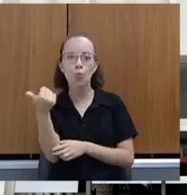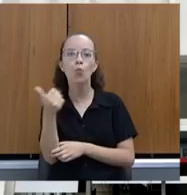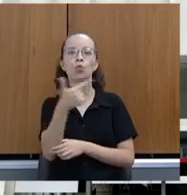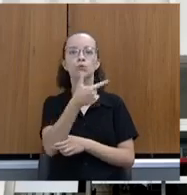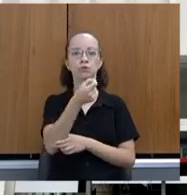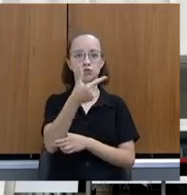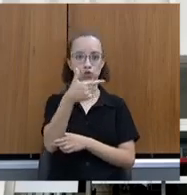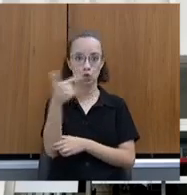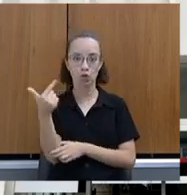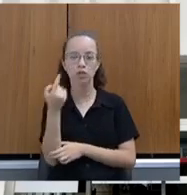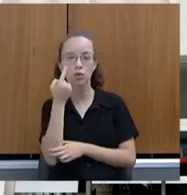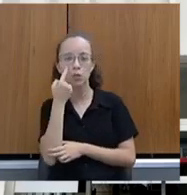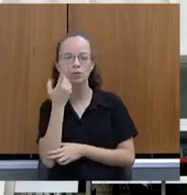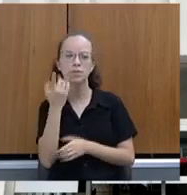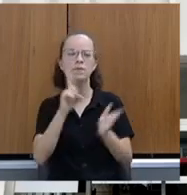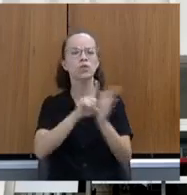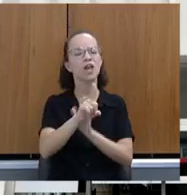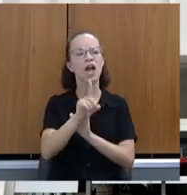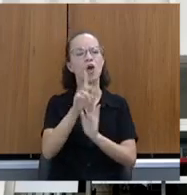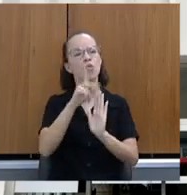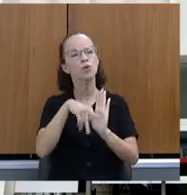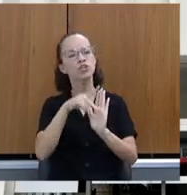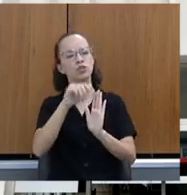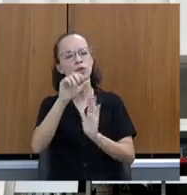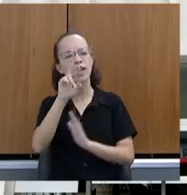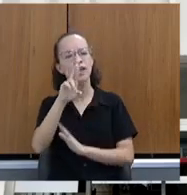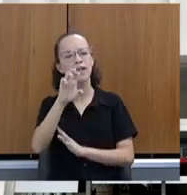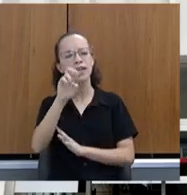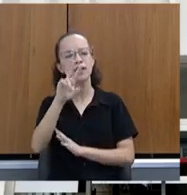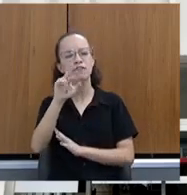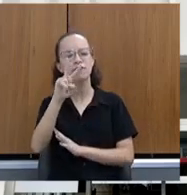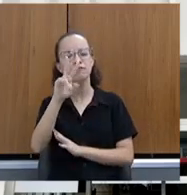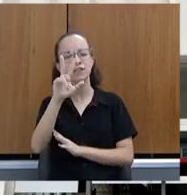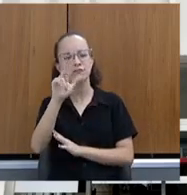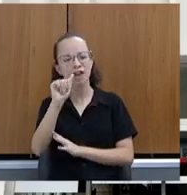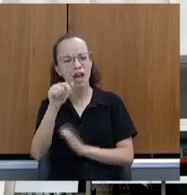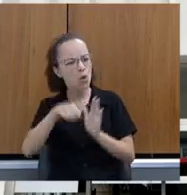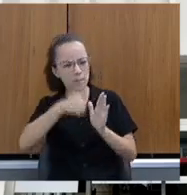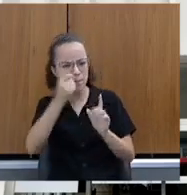eu quero perguntar que eu acho que o rei viva turismo não era o primeiro que tava